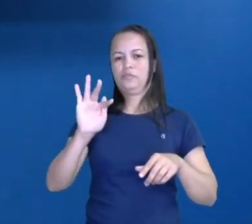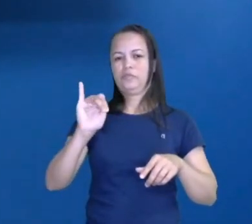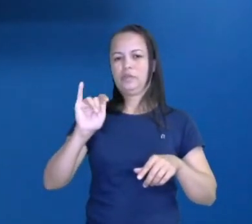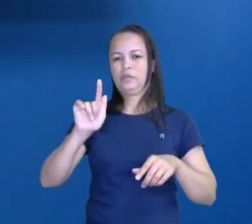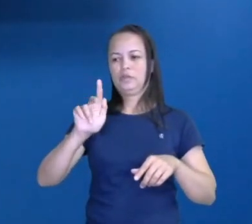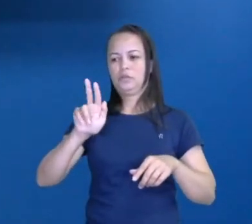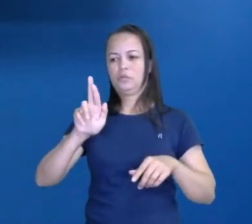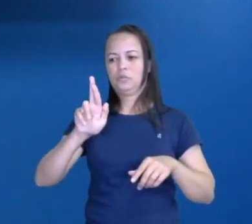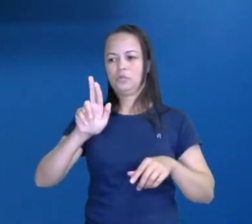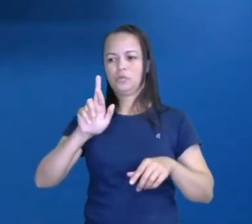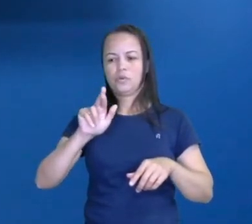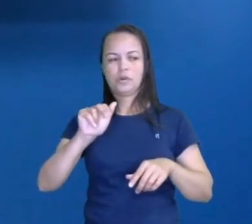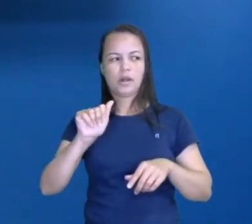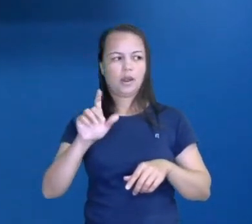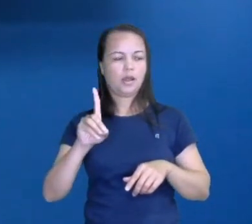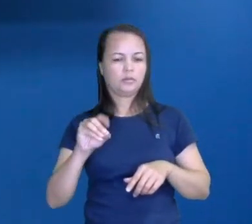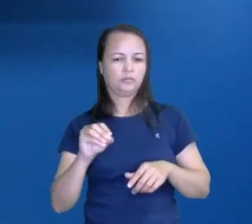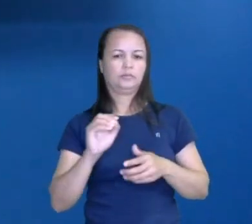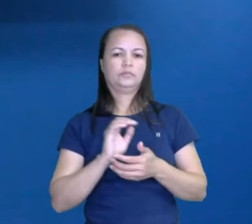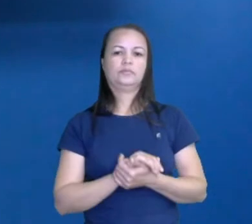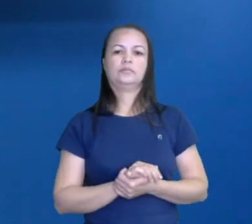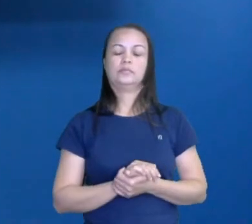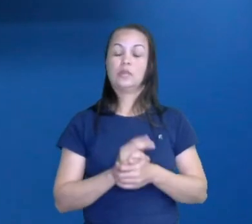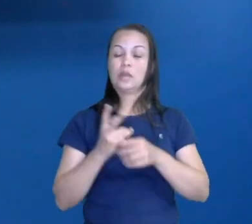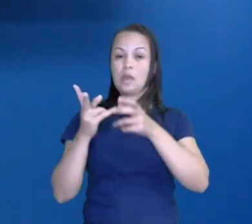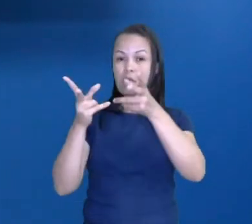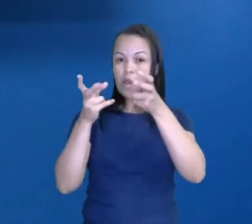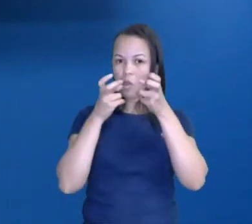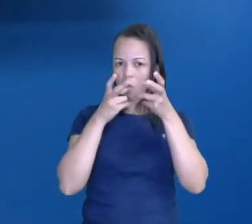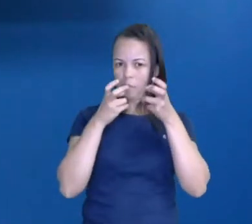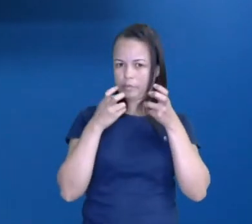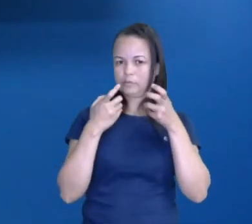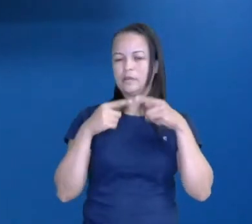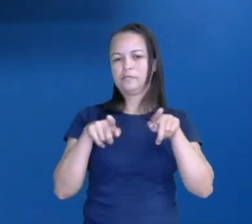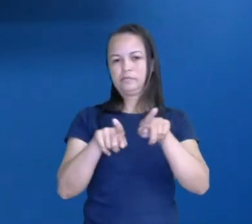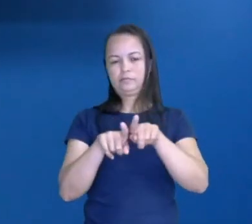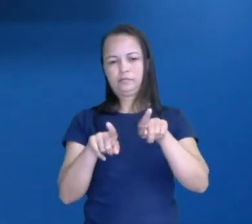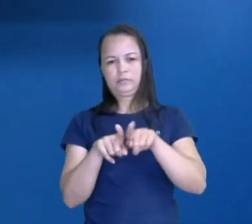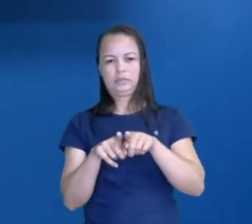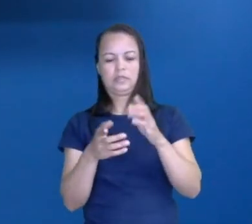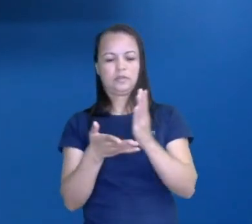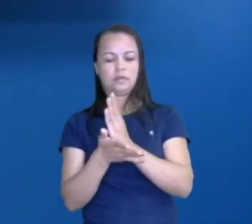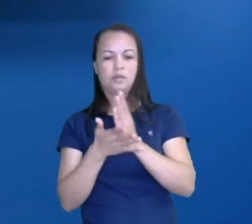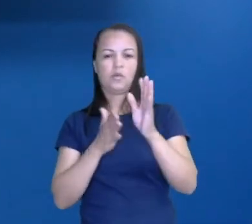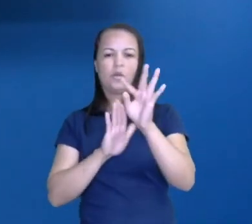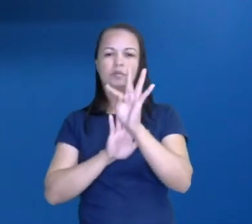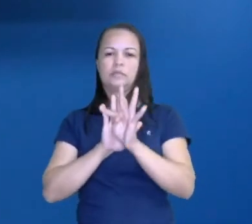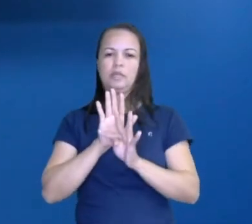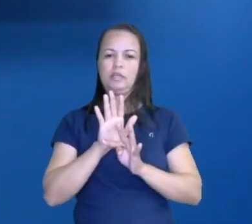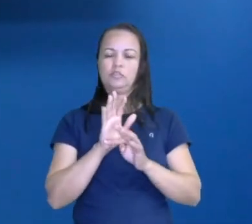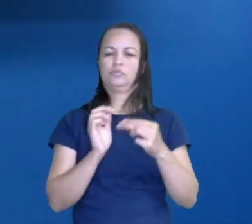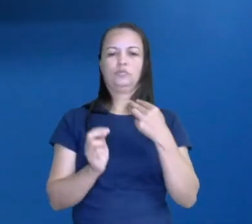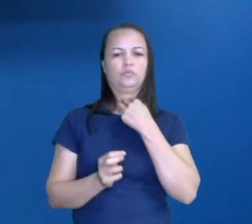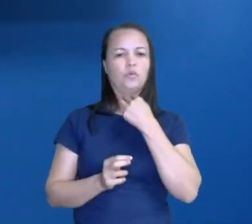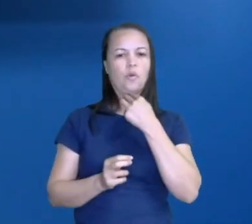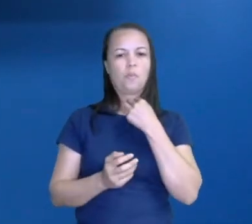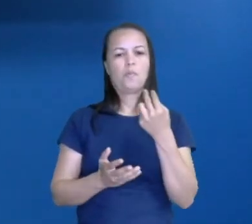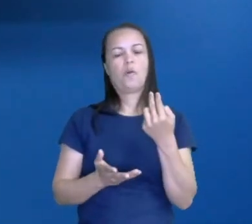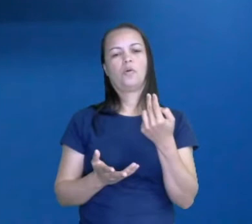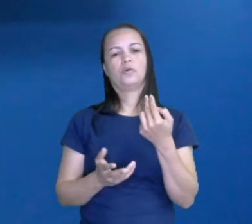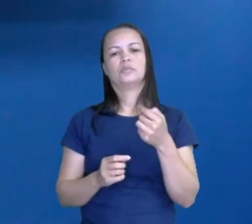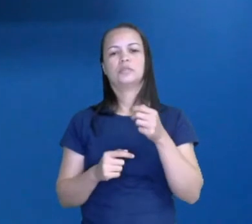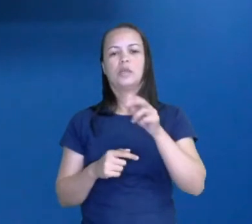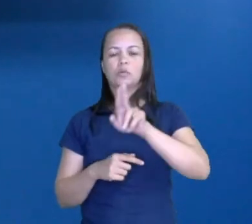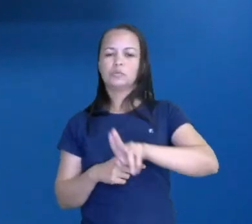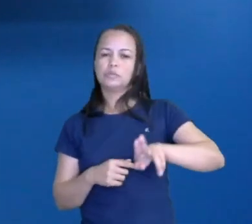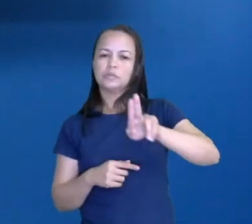figurado, certo? Mas observem que alguns textos não podem ser utilizados